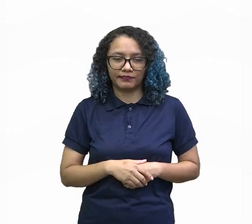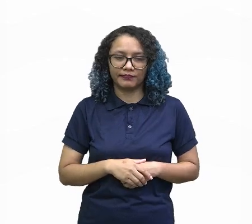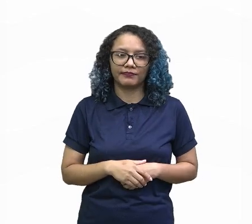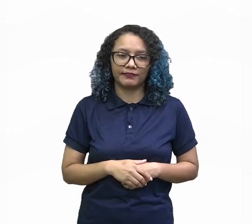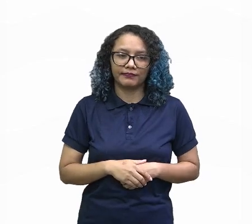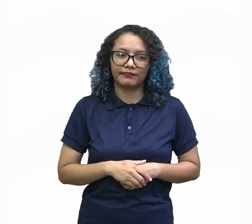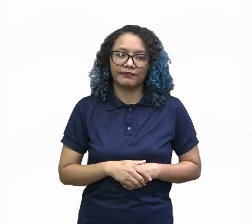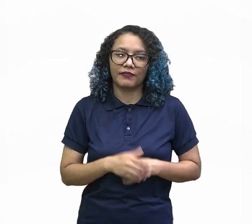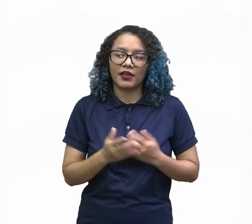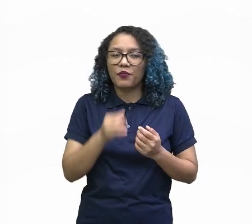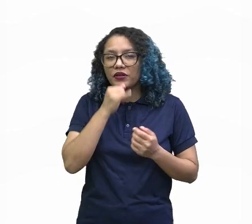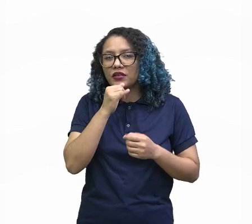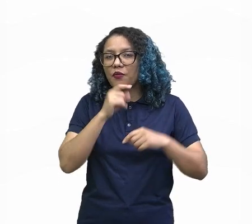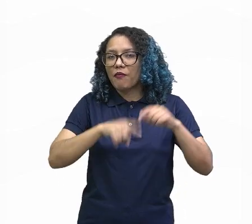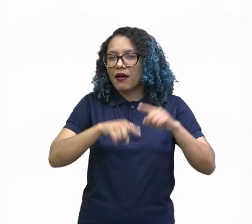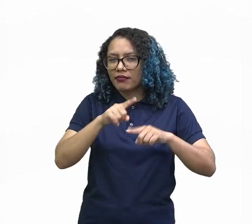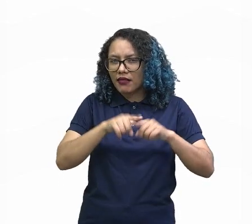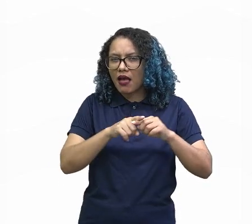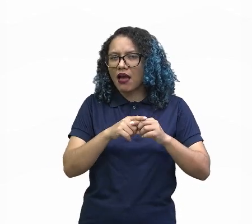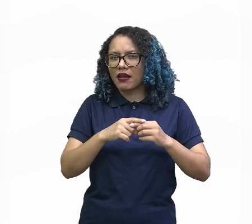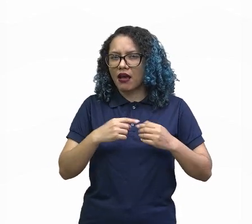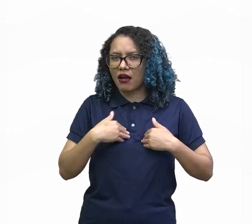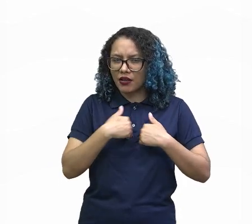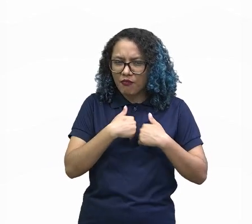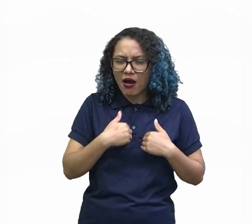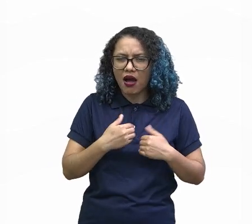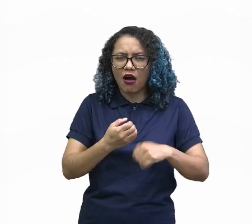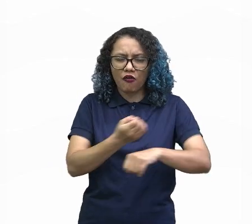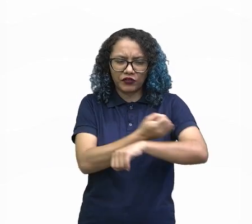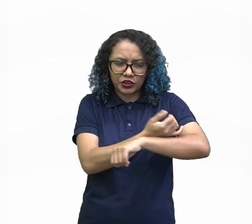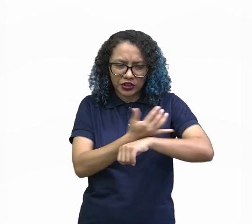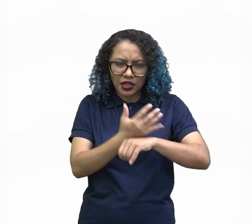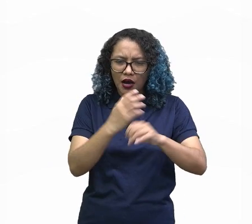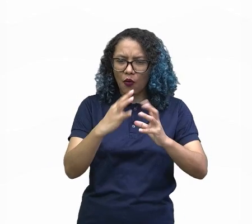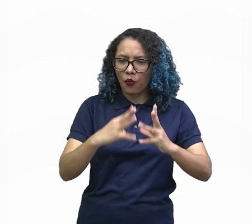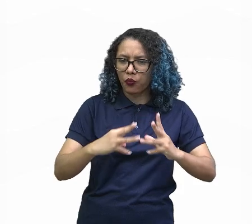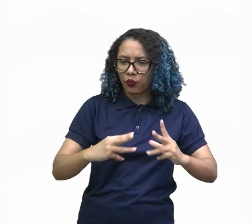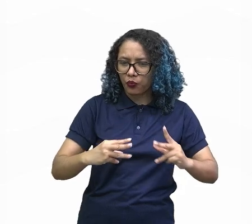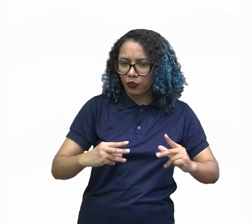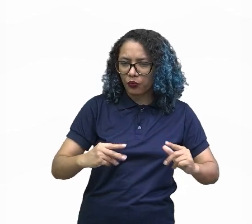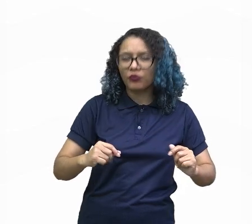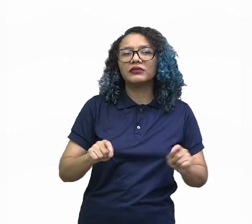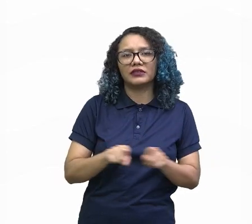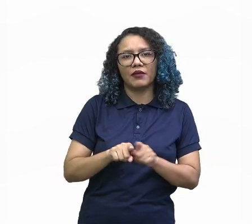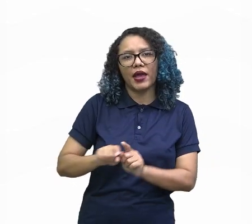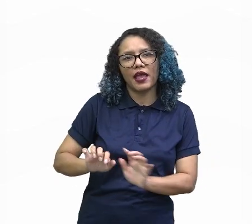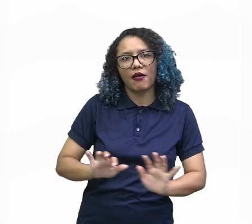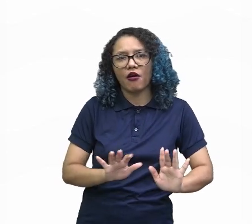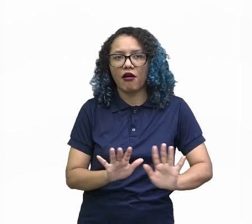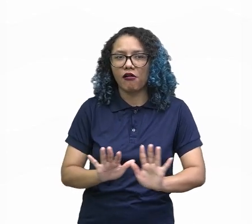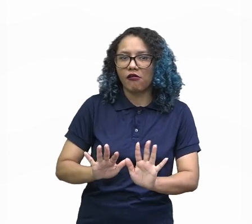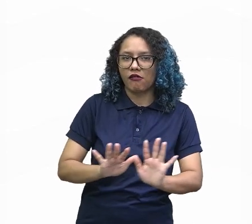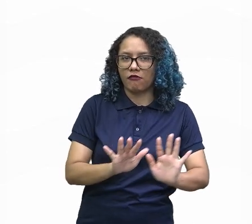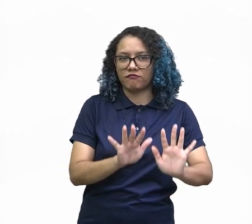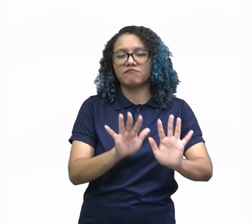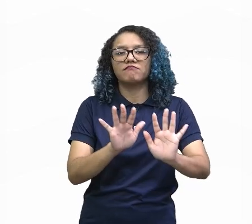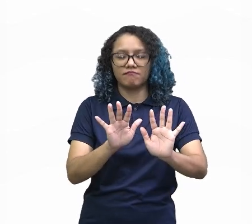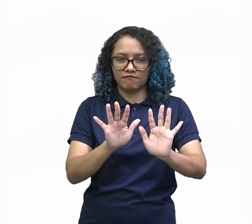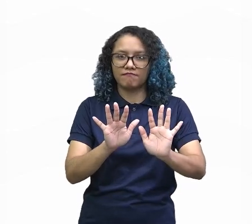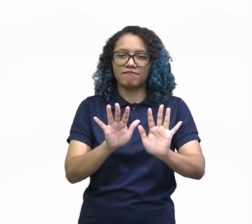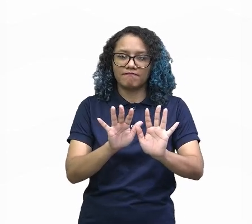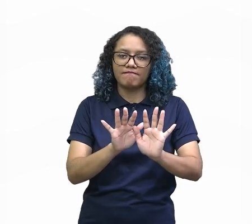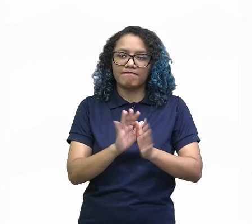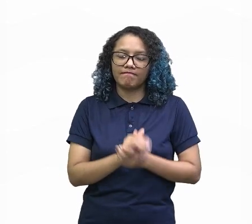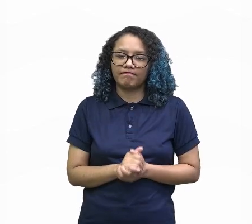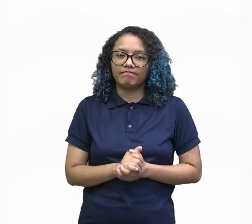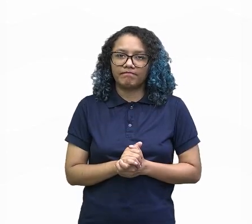da matéria animal, por exemplo, né? Da matéria vegetal também produz gases e são liberados no ar atmosférico, como a gente